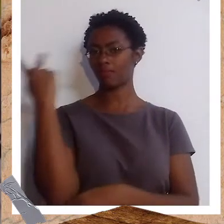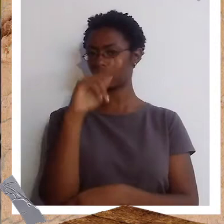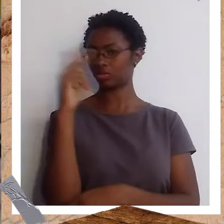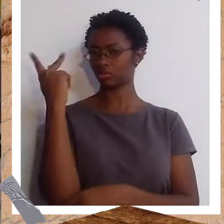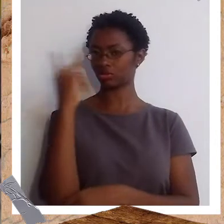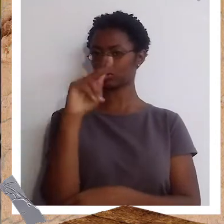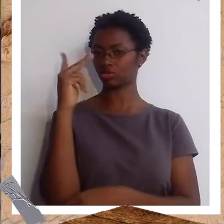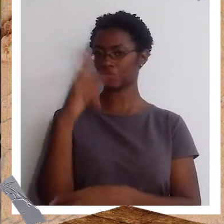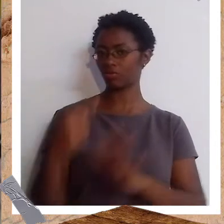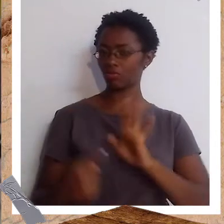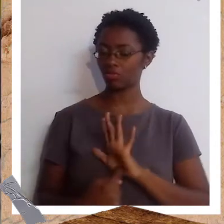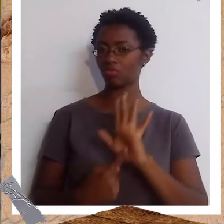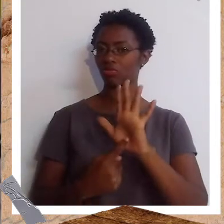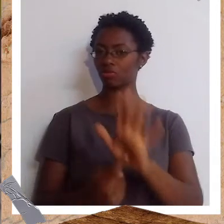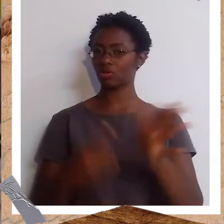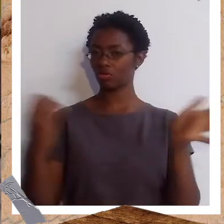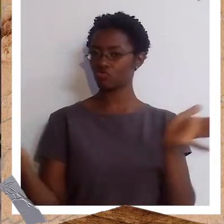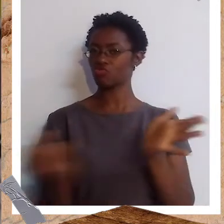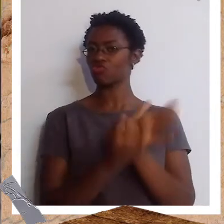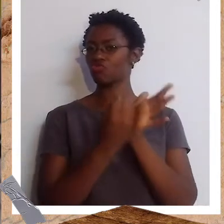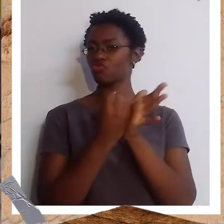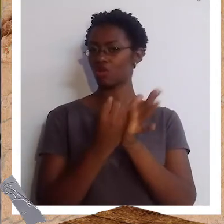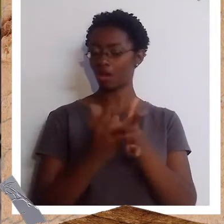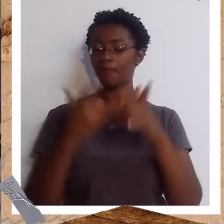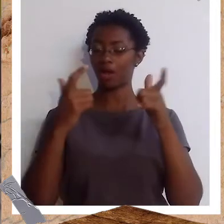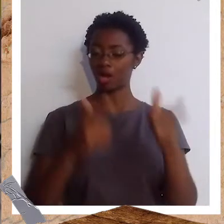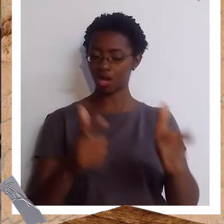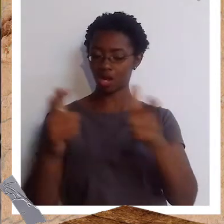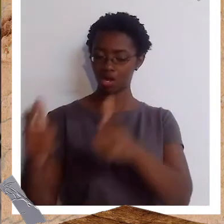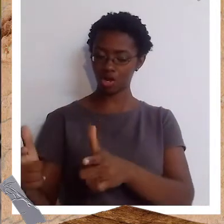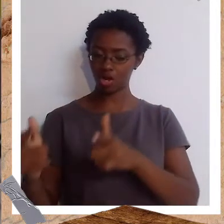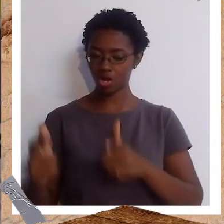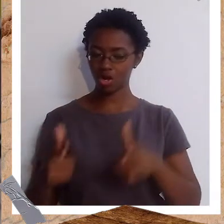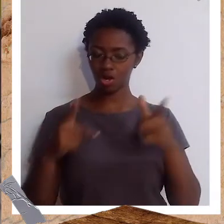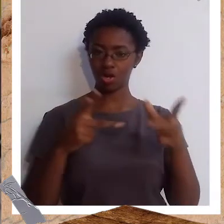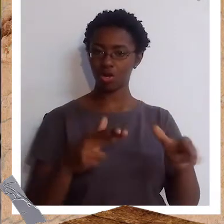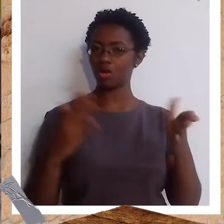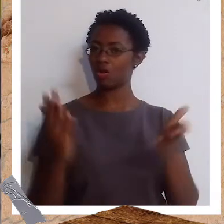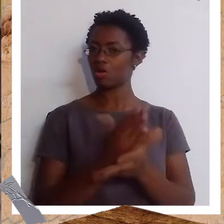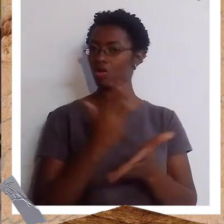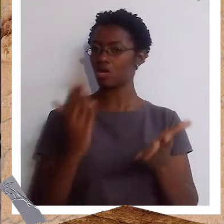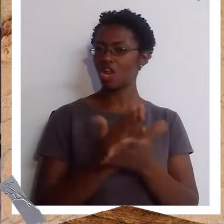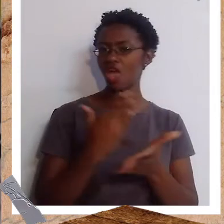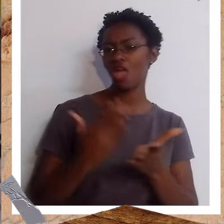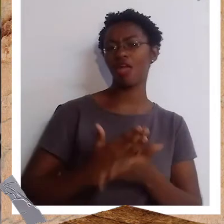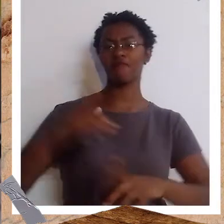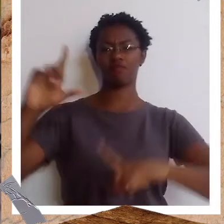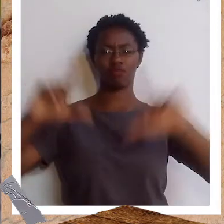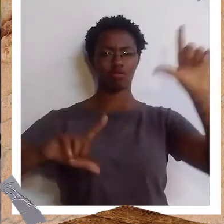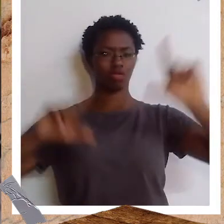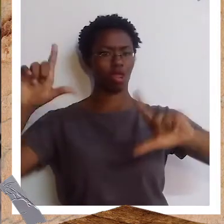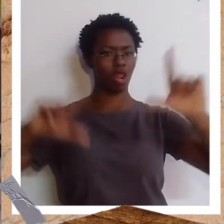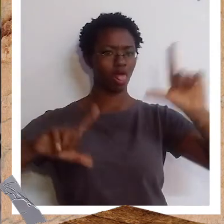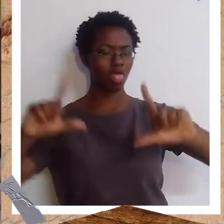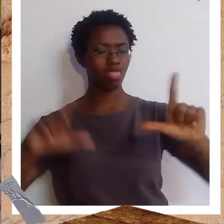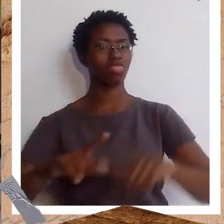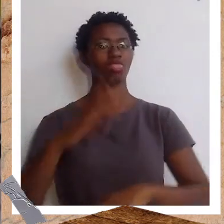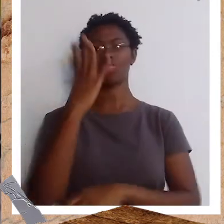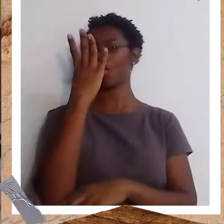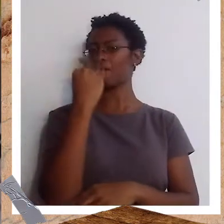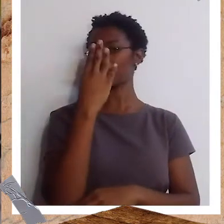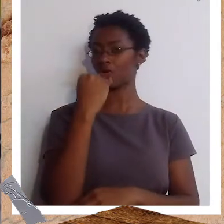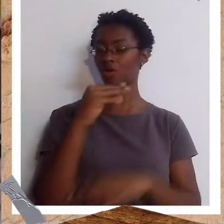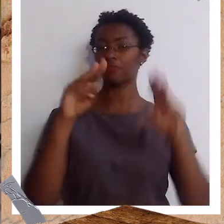carregar estigmas para lugares como livros, programas de televisão,